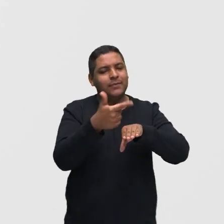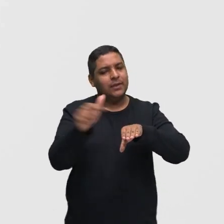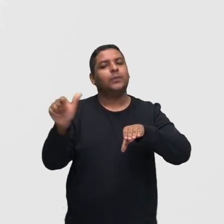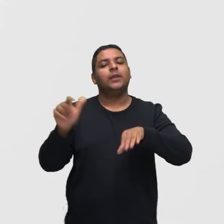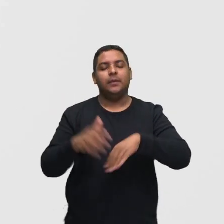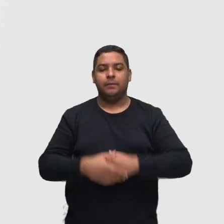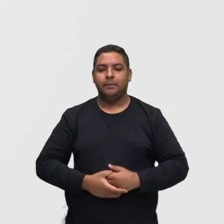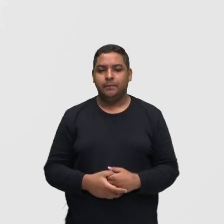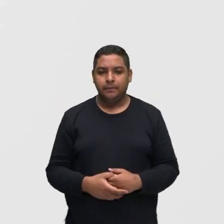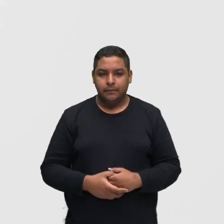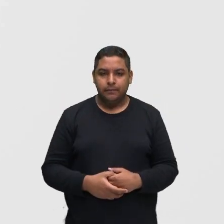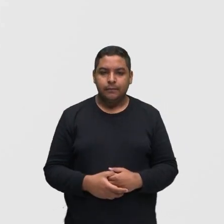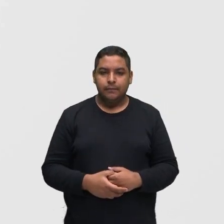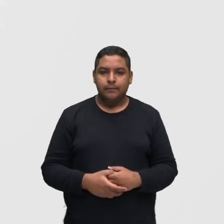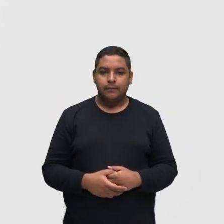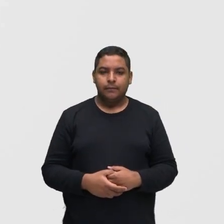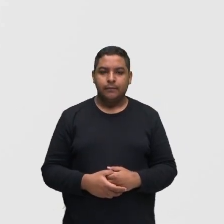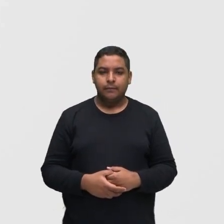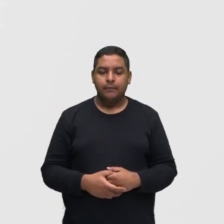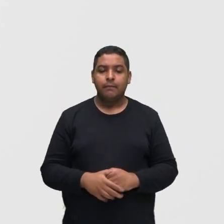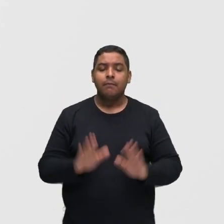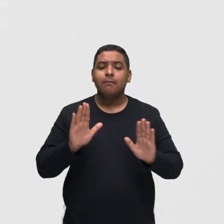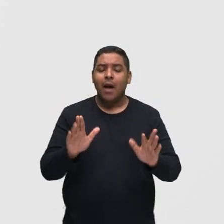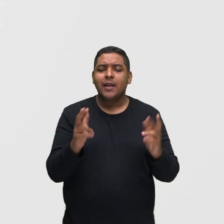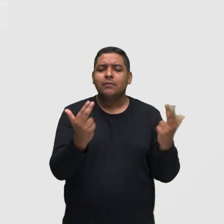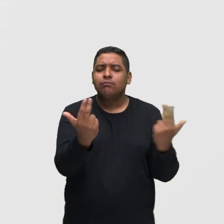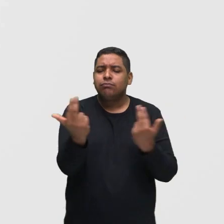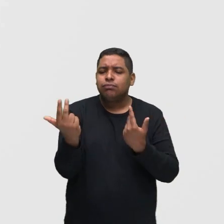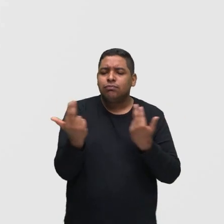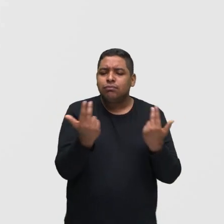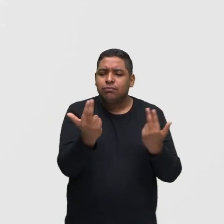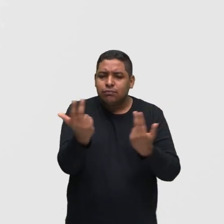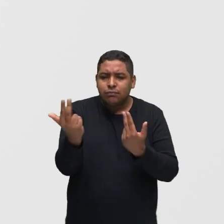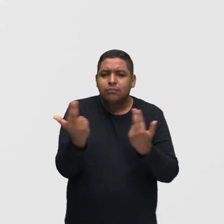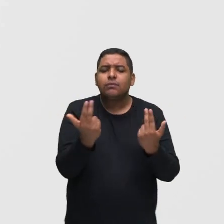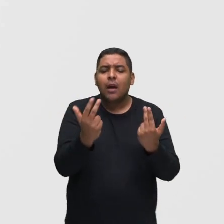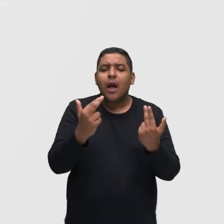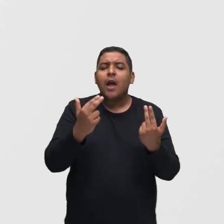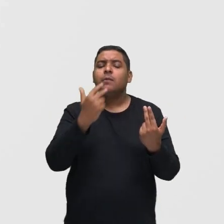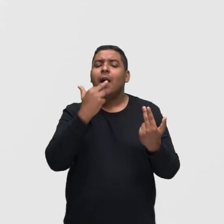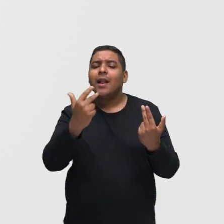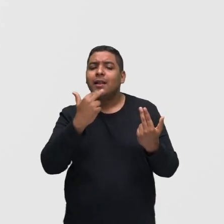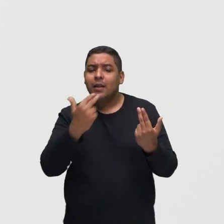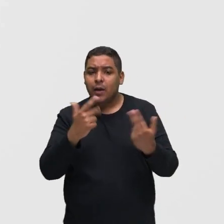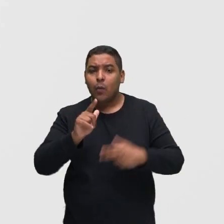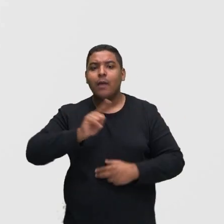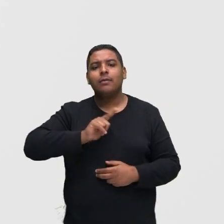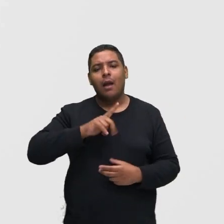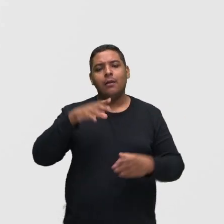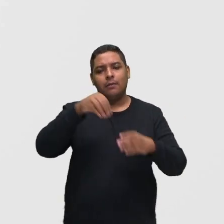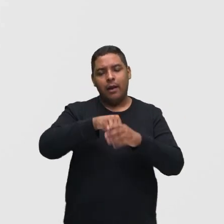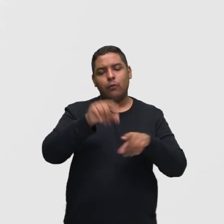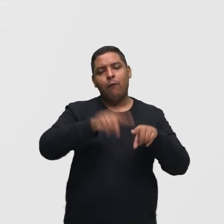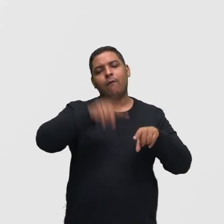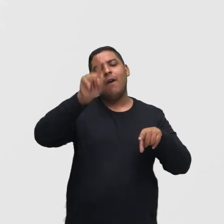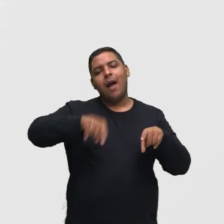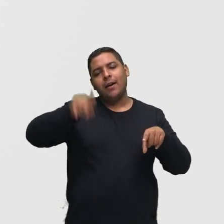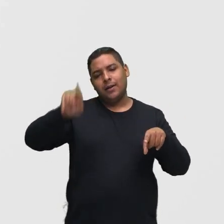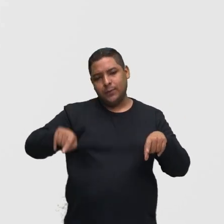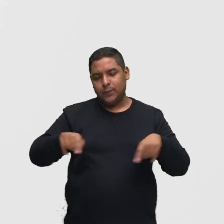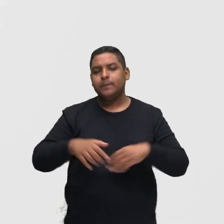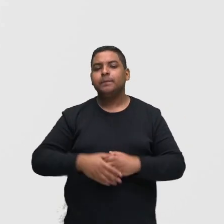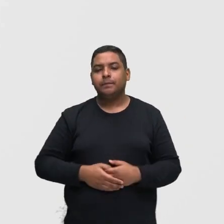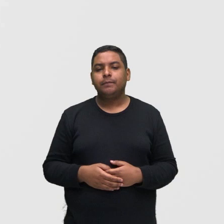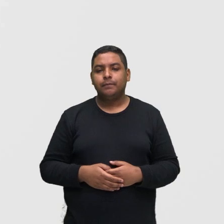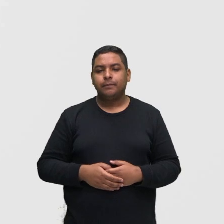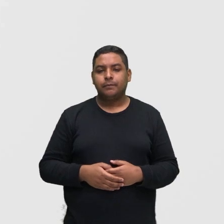com isso? Que as mesmas formas, o mesmo idioma, ele apresenta essas variações, porque essa língua,